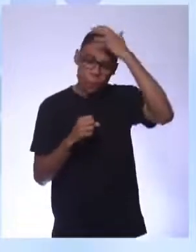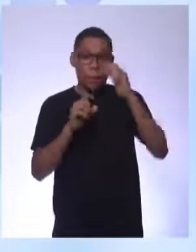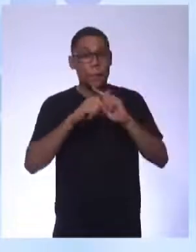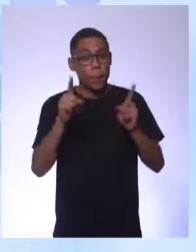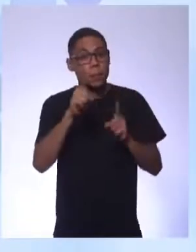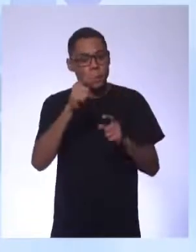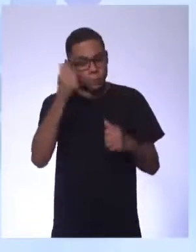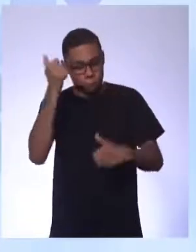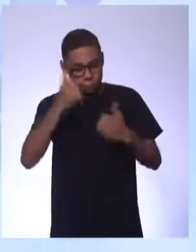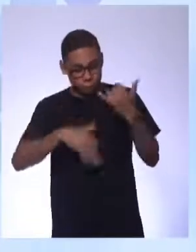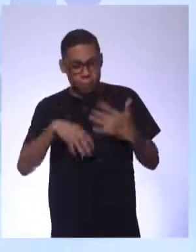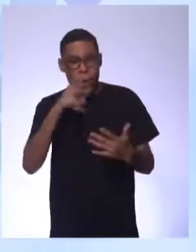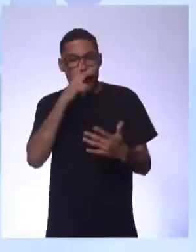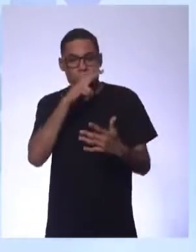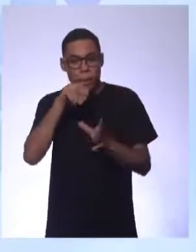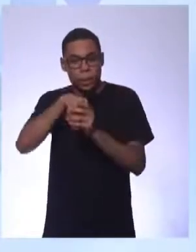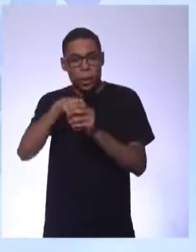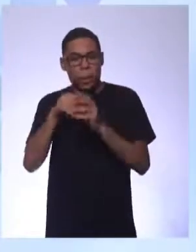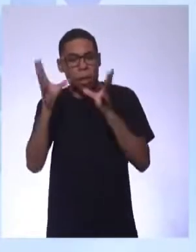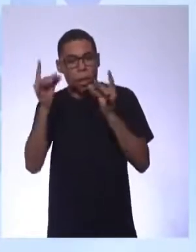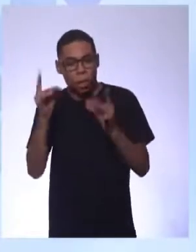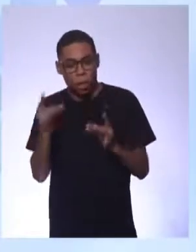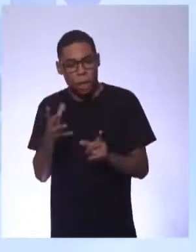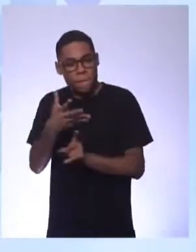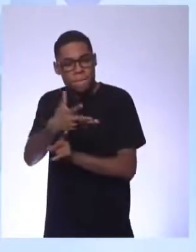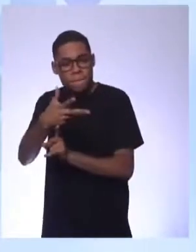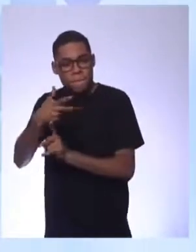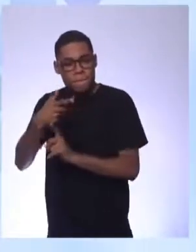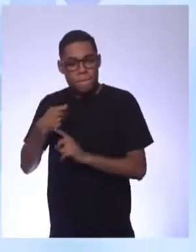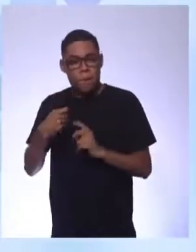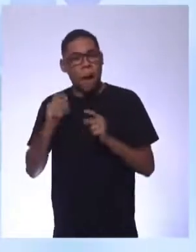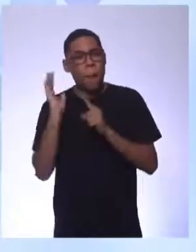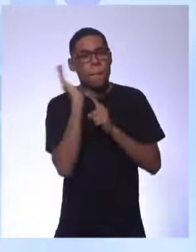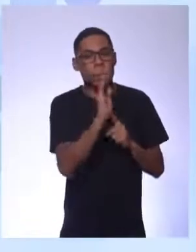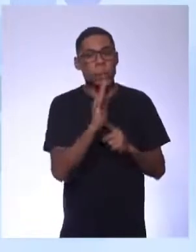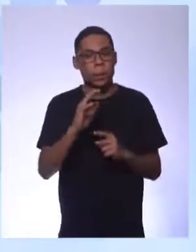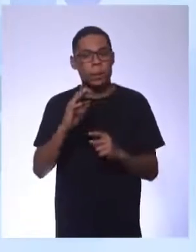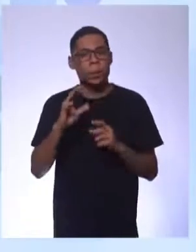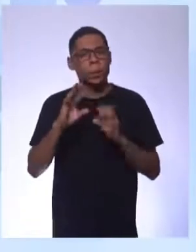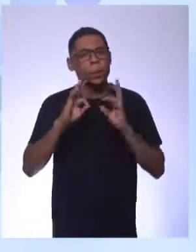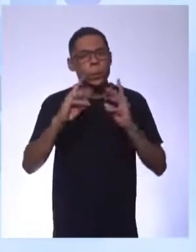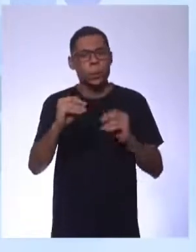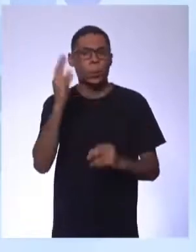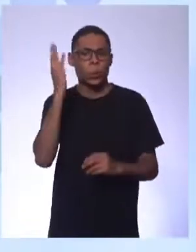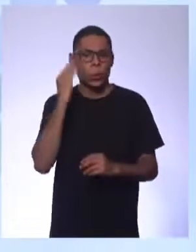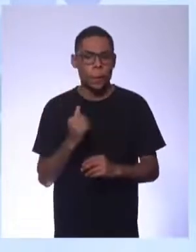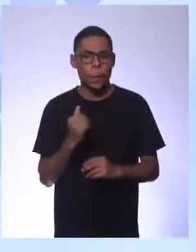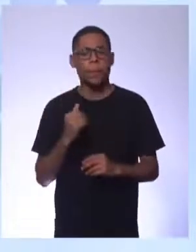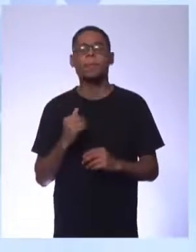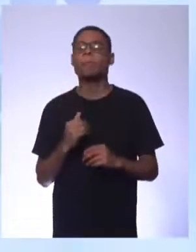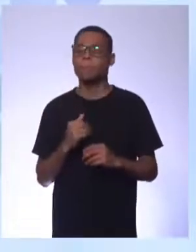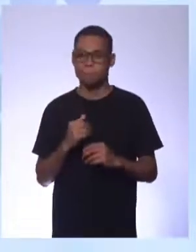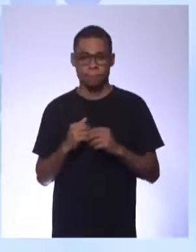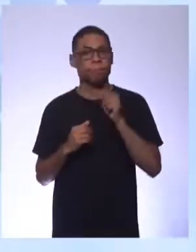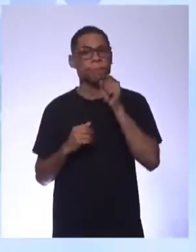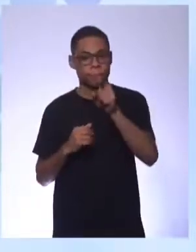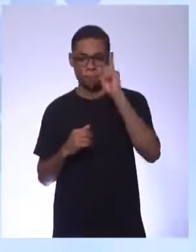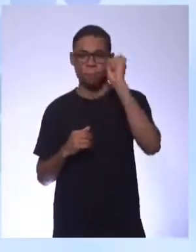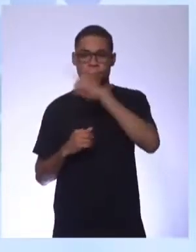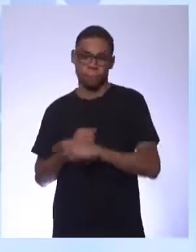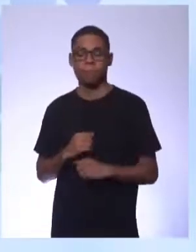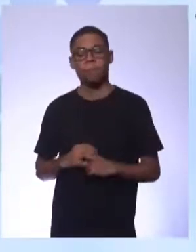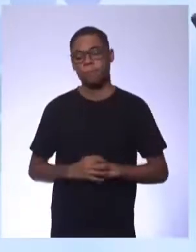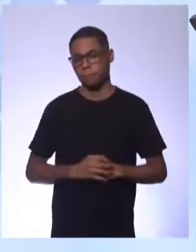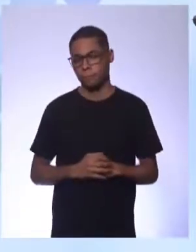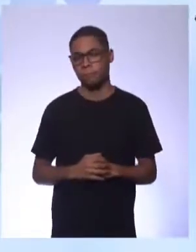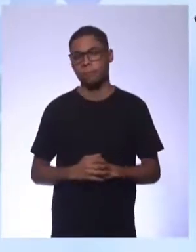um artigo de opinião, escrever, argumentar, fundamentar e apresentar uma proposta válida de intervenção, isto é difícil.